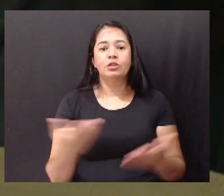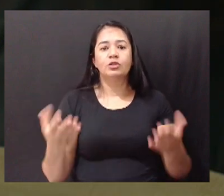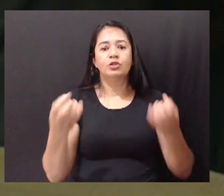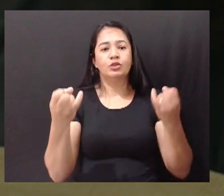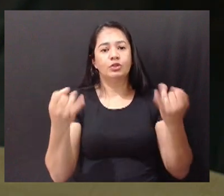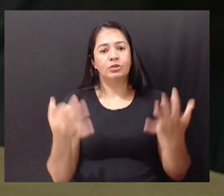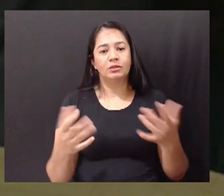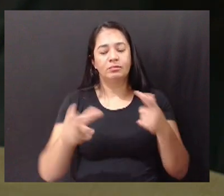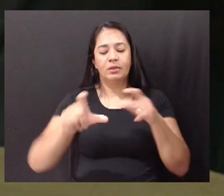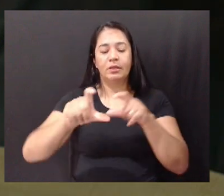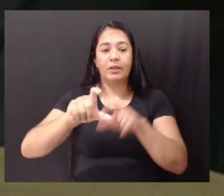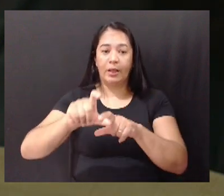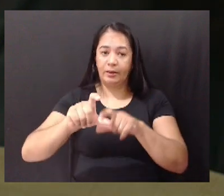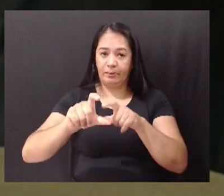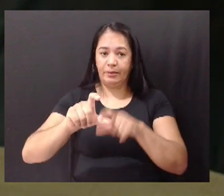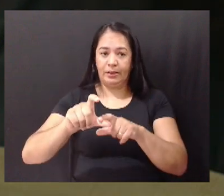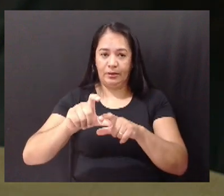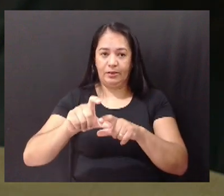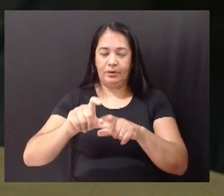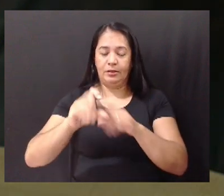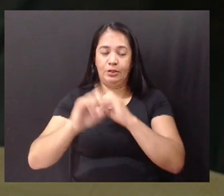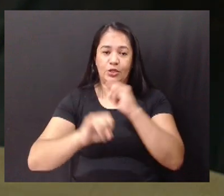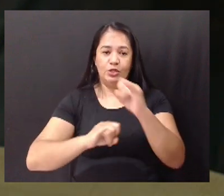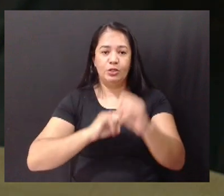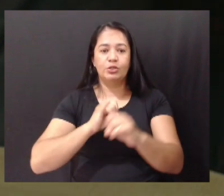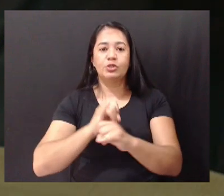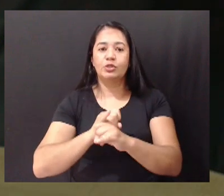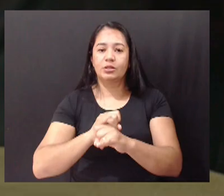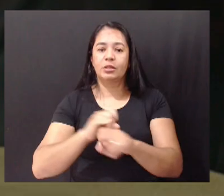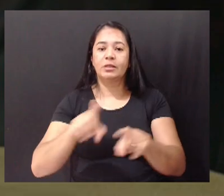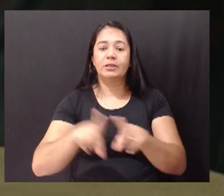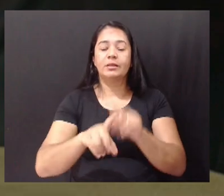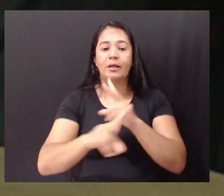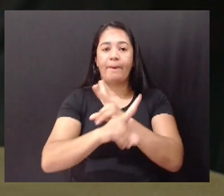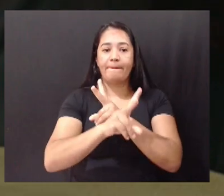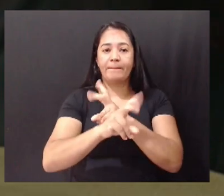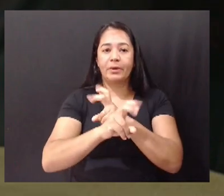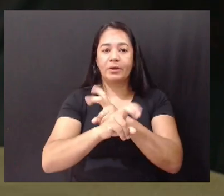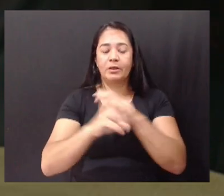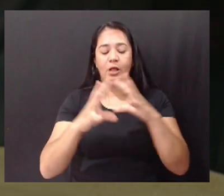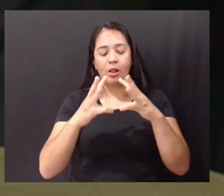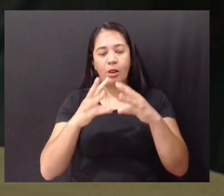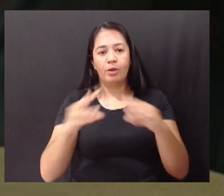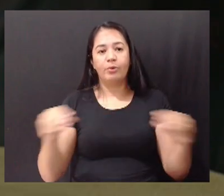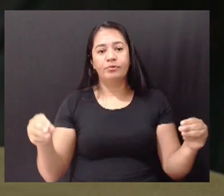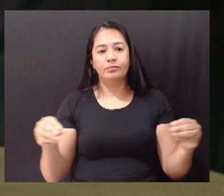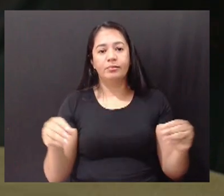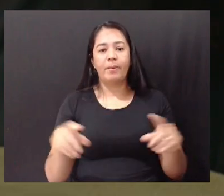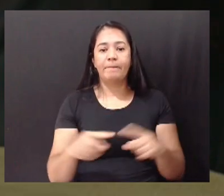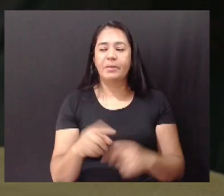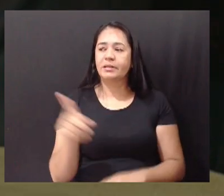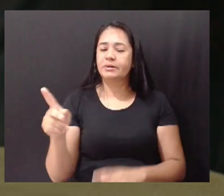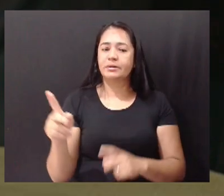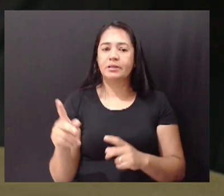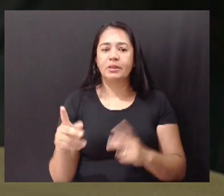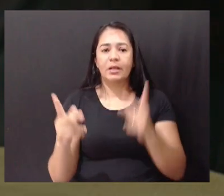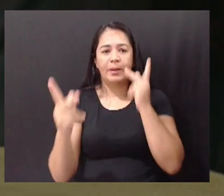né, digital, e falamos também do detox digital. Agora, a doutora Beatriz pontuou muito bem que os pais